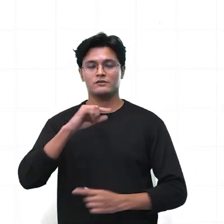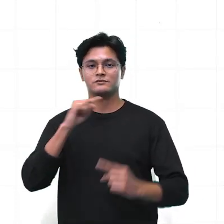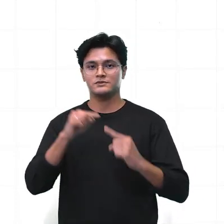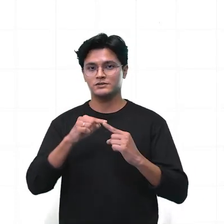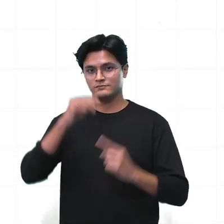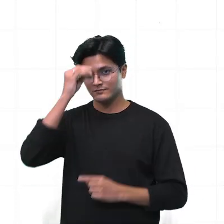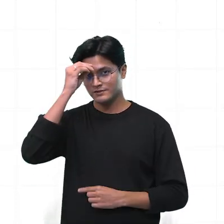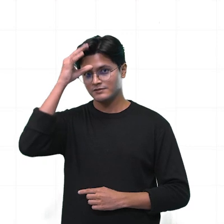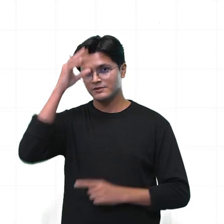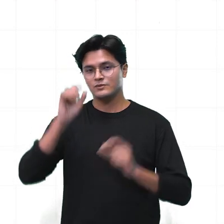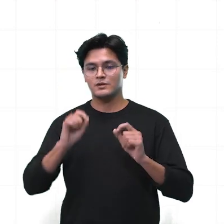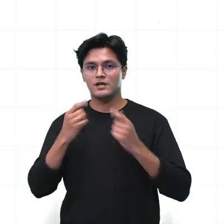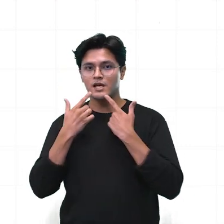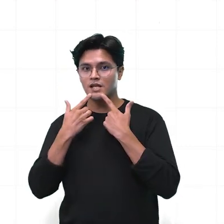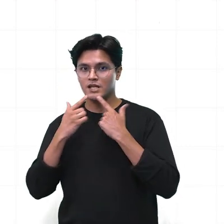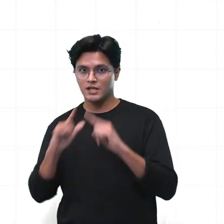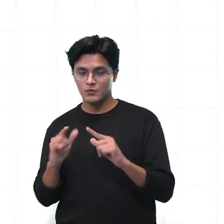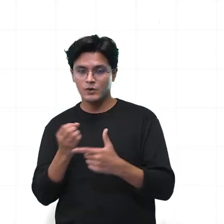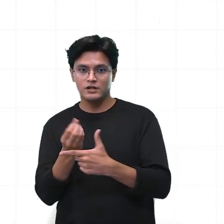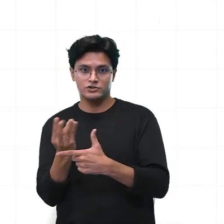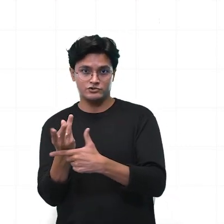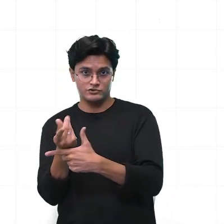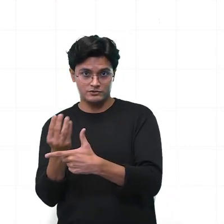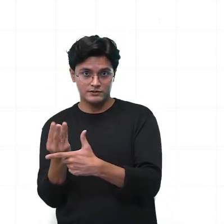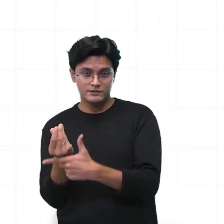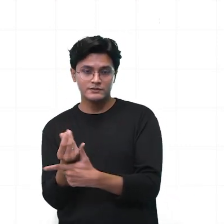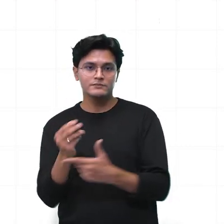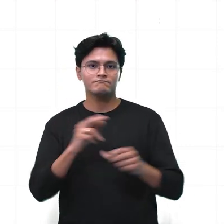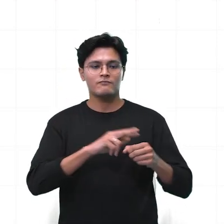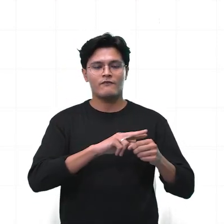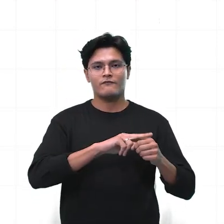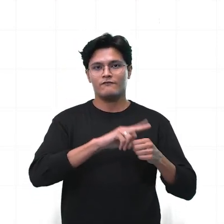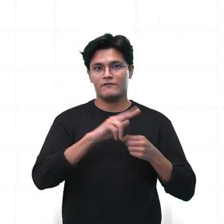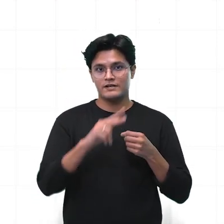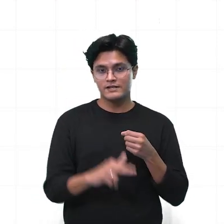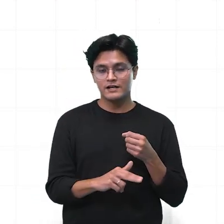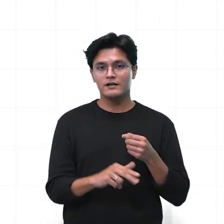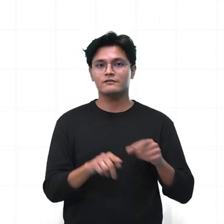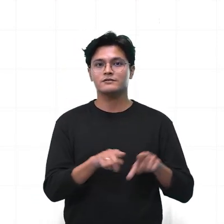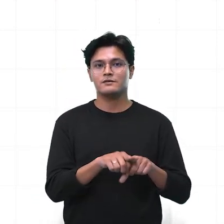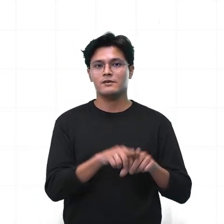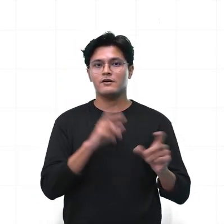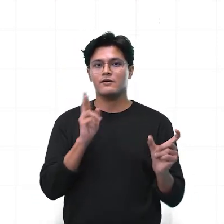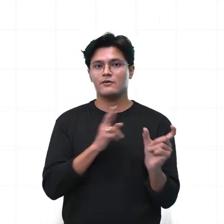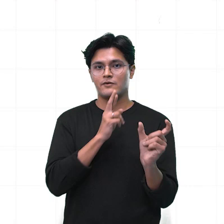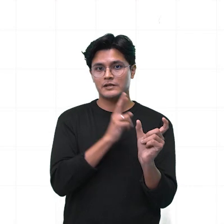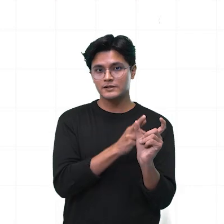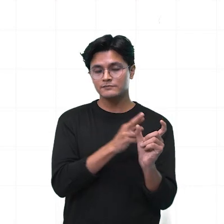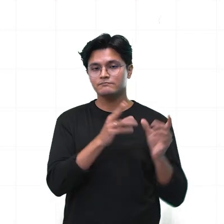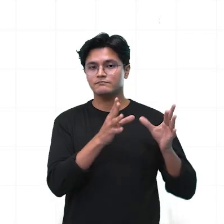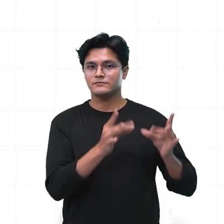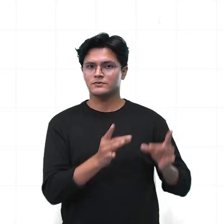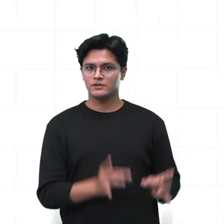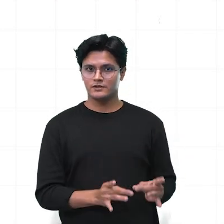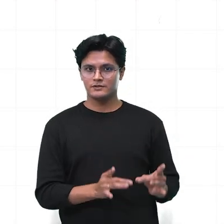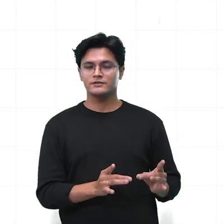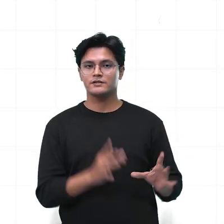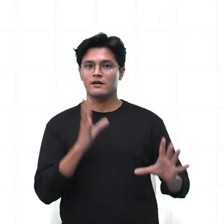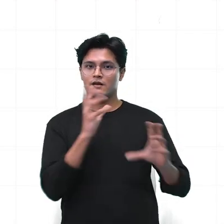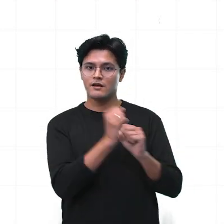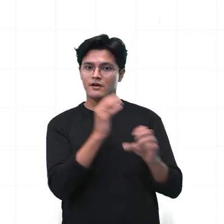conhecimento é a linguagem algébrica, variável e incógnita. O detalhamento são expressões algébricas